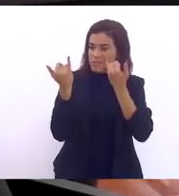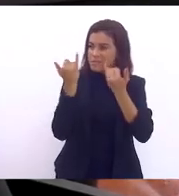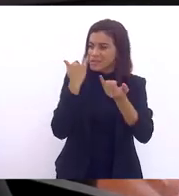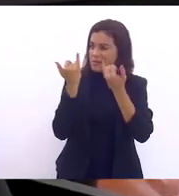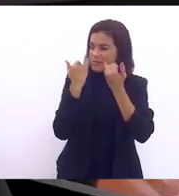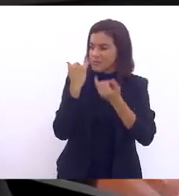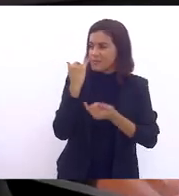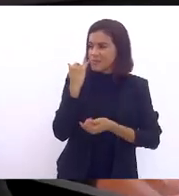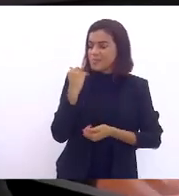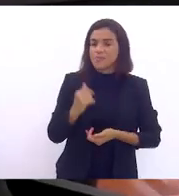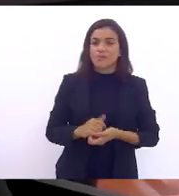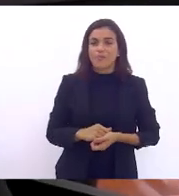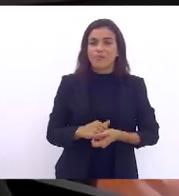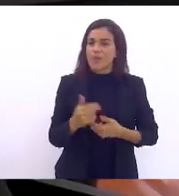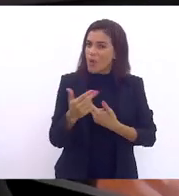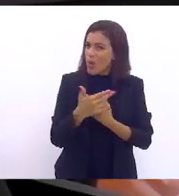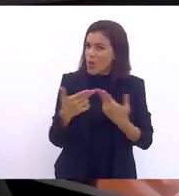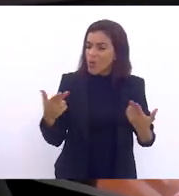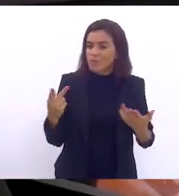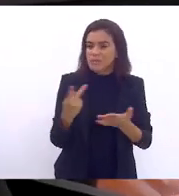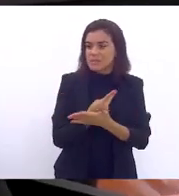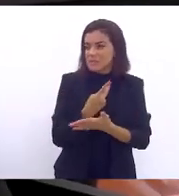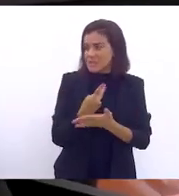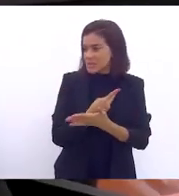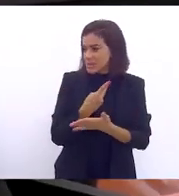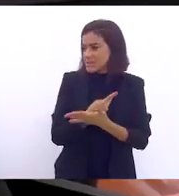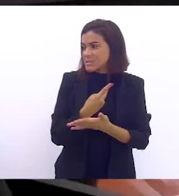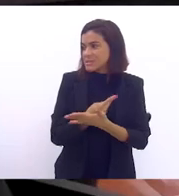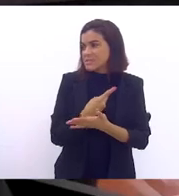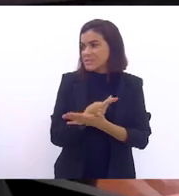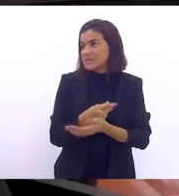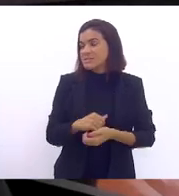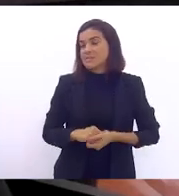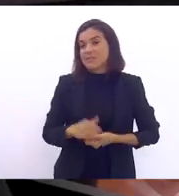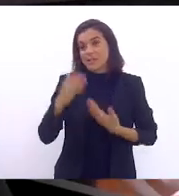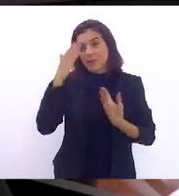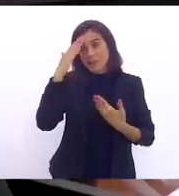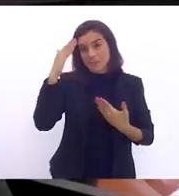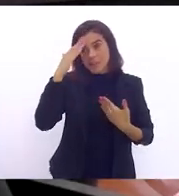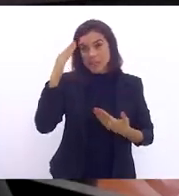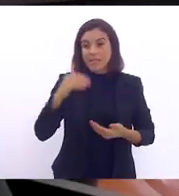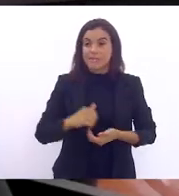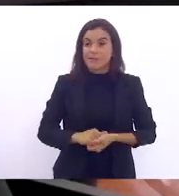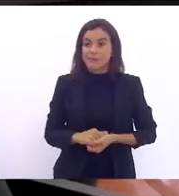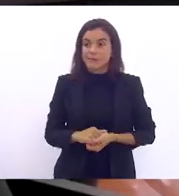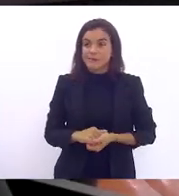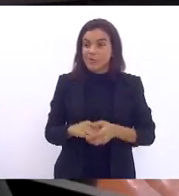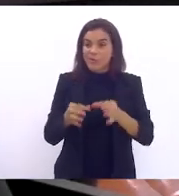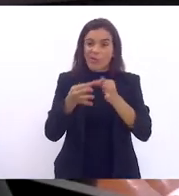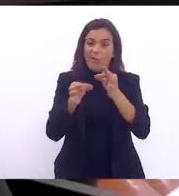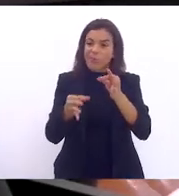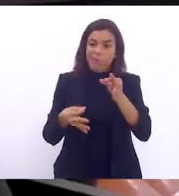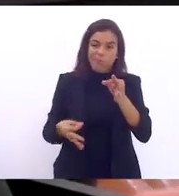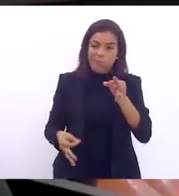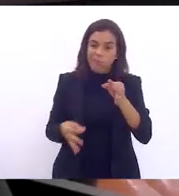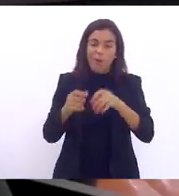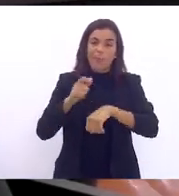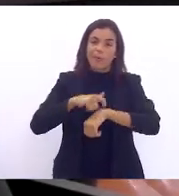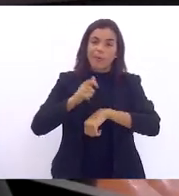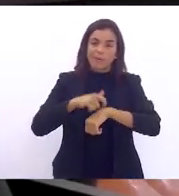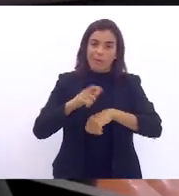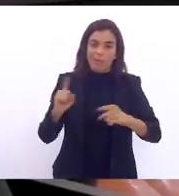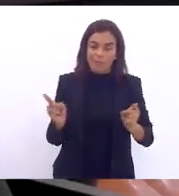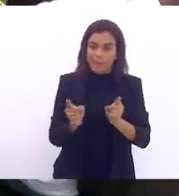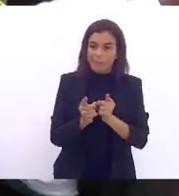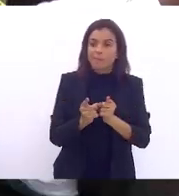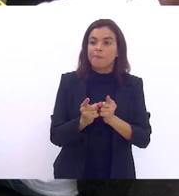Dr Cléber alguma coisa não tá batendo tá obrigado aí não vou me alongar mais porque a gente tem tem tem tempo aí